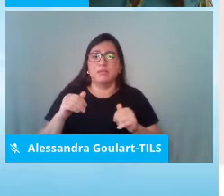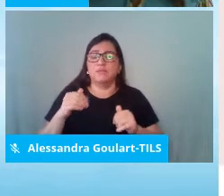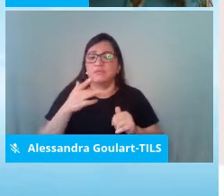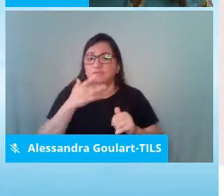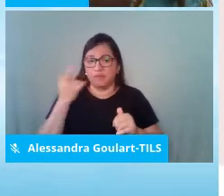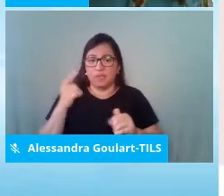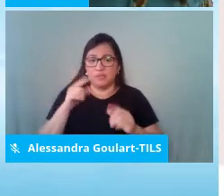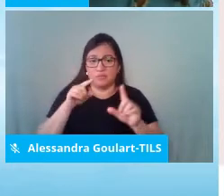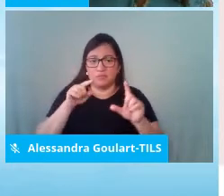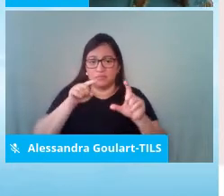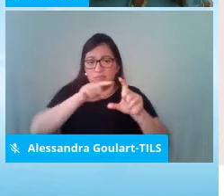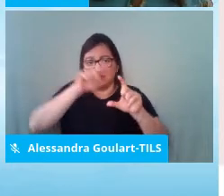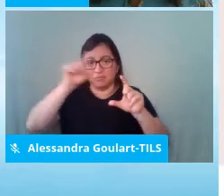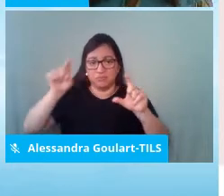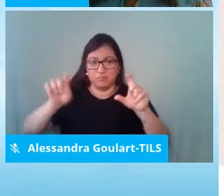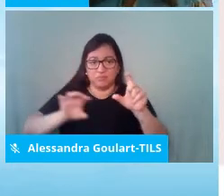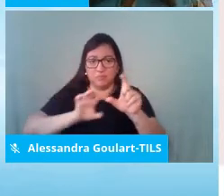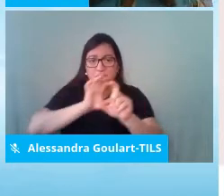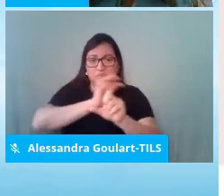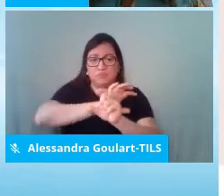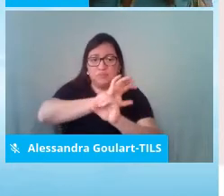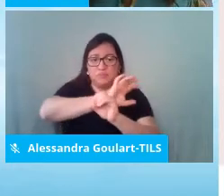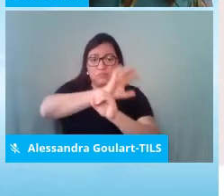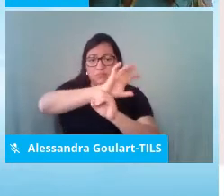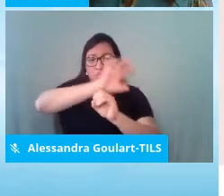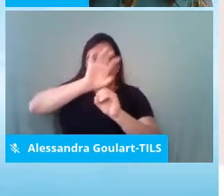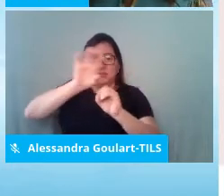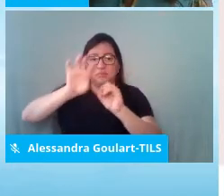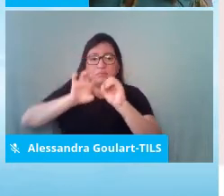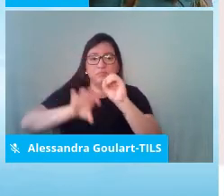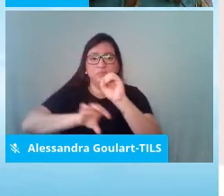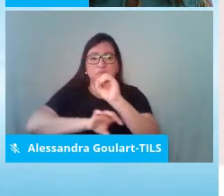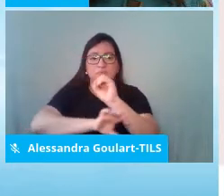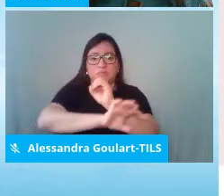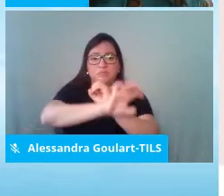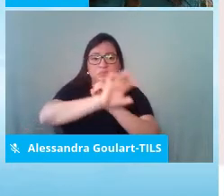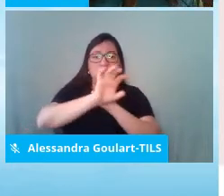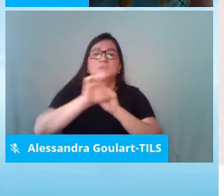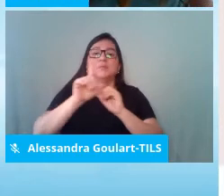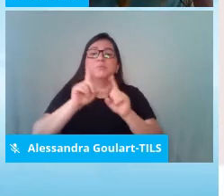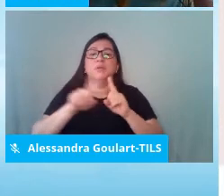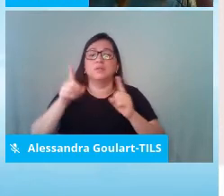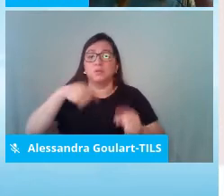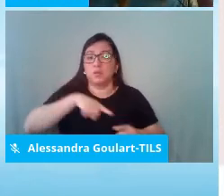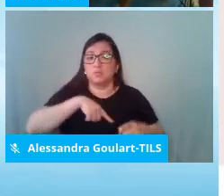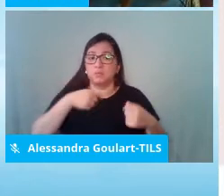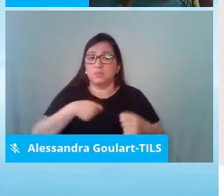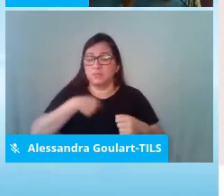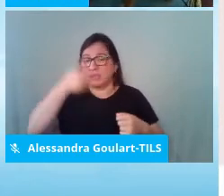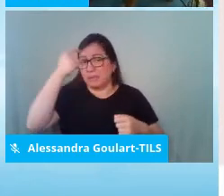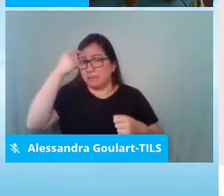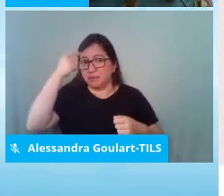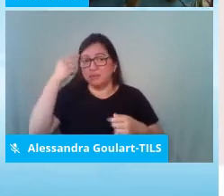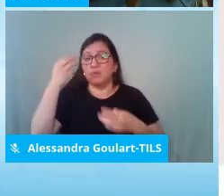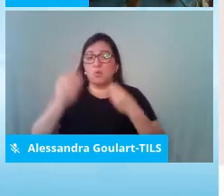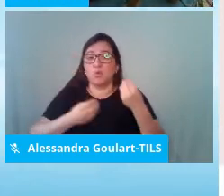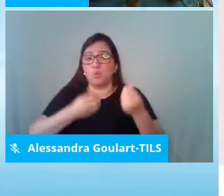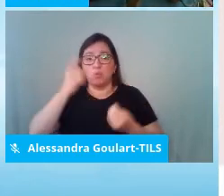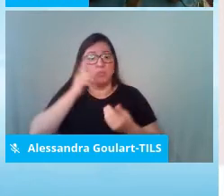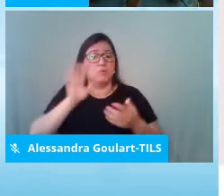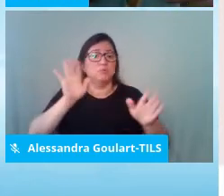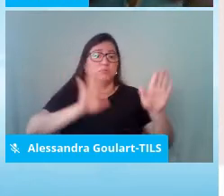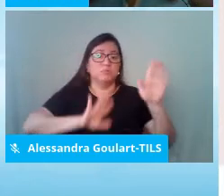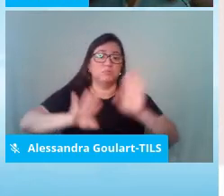traz aqui um rol de outras possibilidades que a gente precisa pensar e que a gente lá no nosso dia a dia